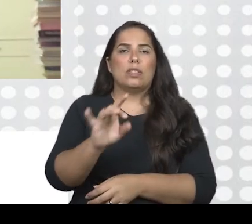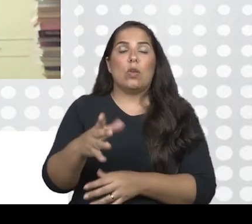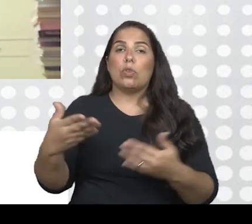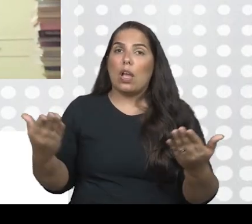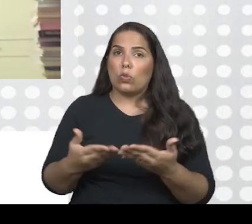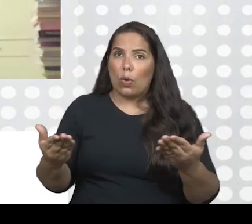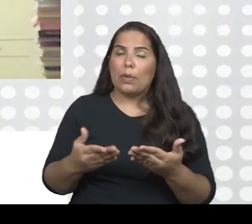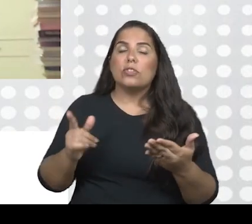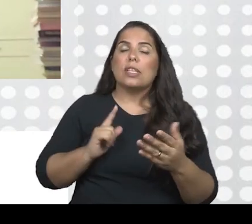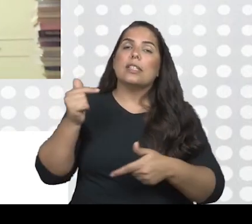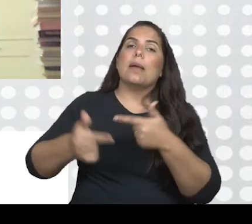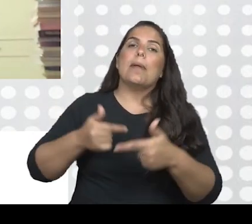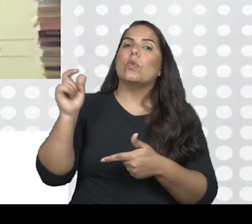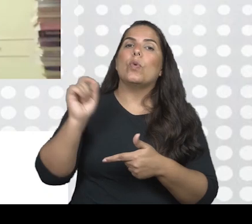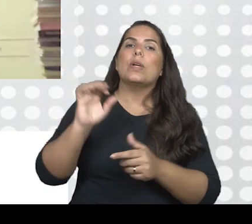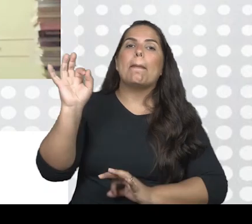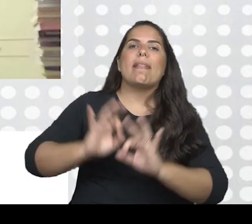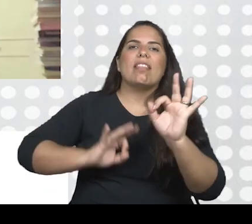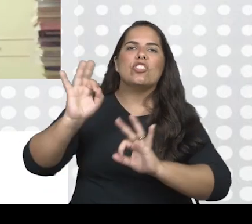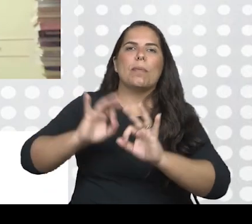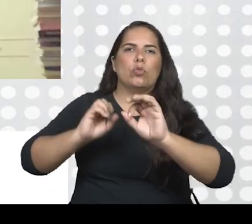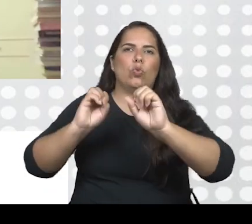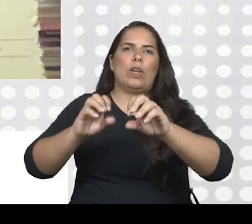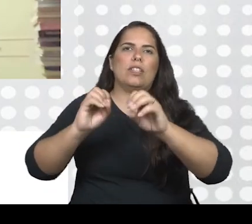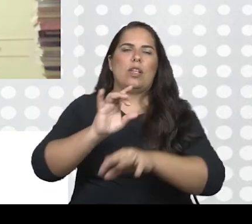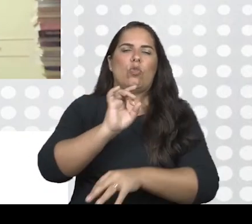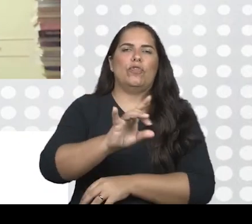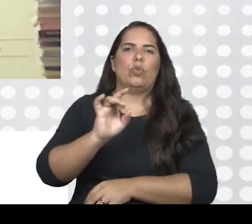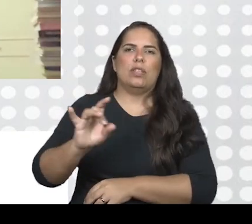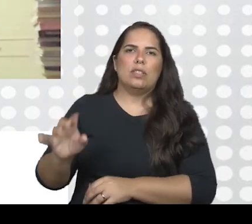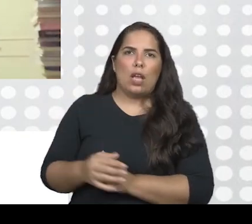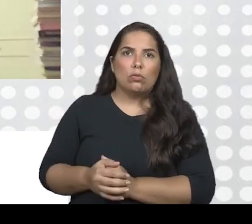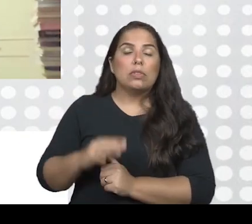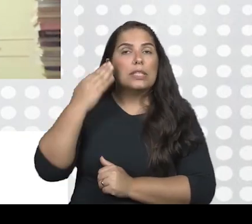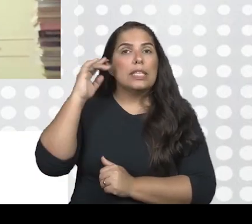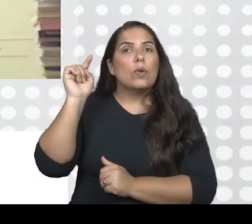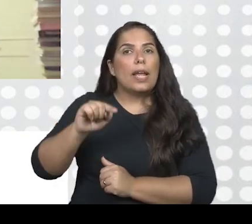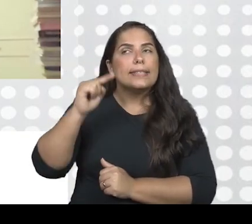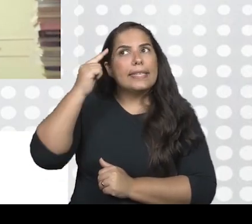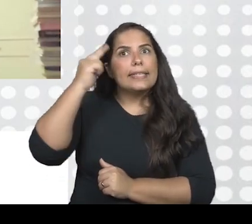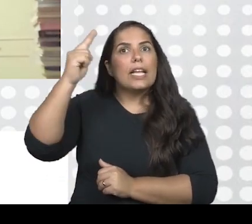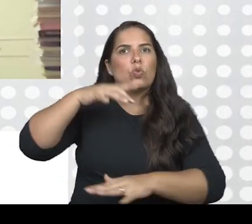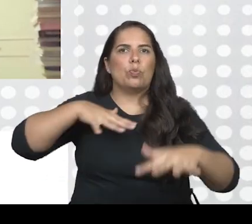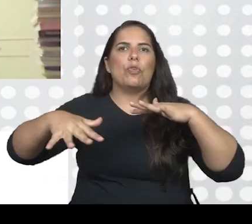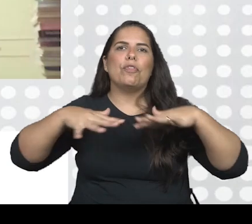e, atualmente, a gente tem trabalhado com planejamento educacional individualizado, considerando essa ideia do movimento, né? O plano é